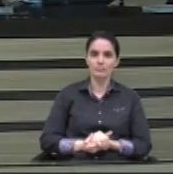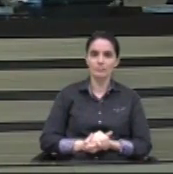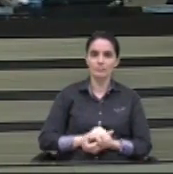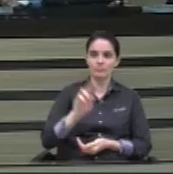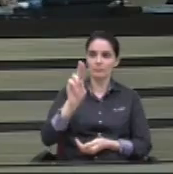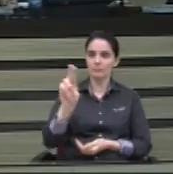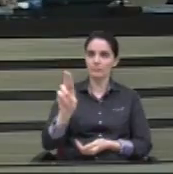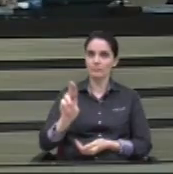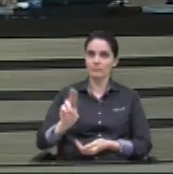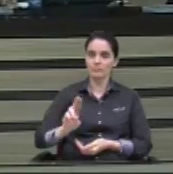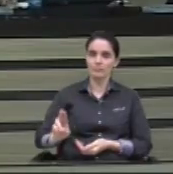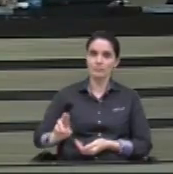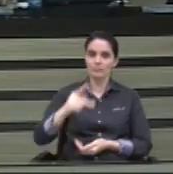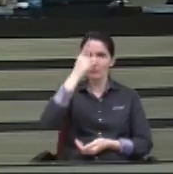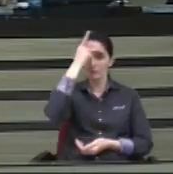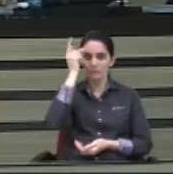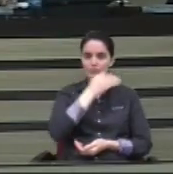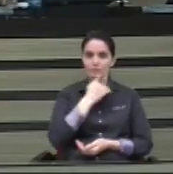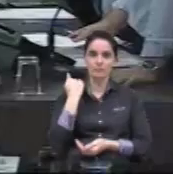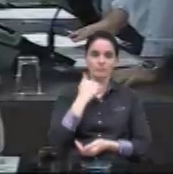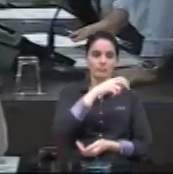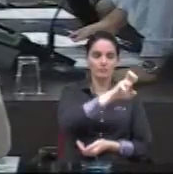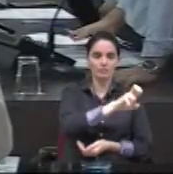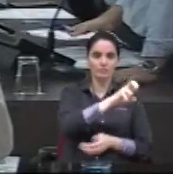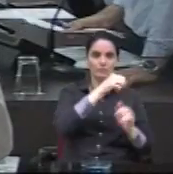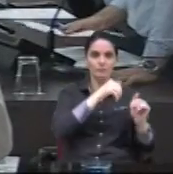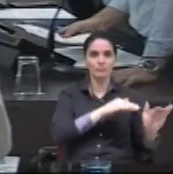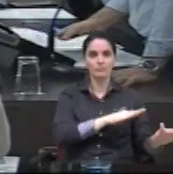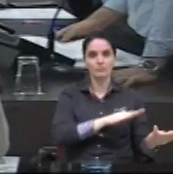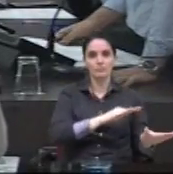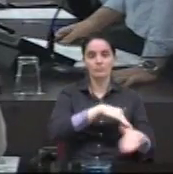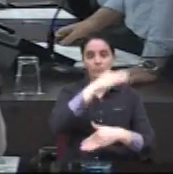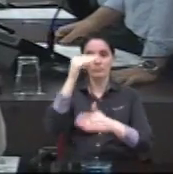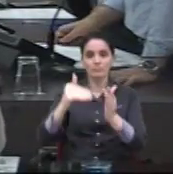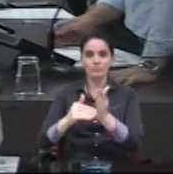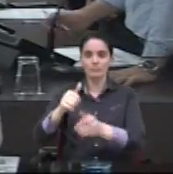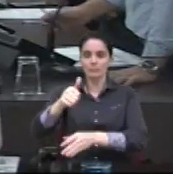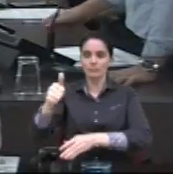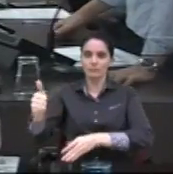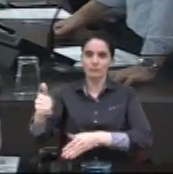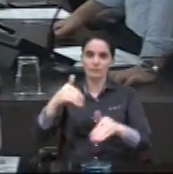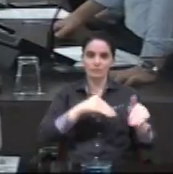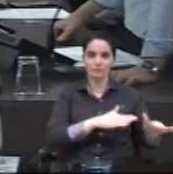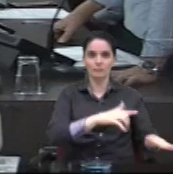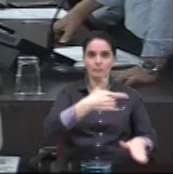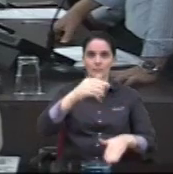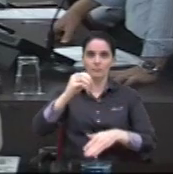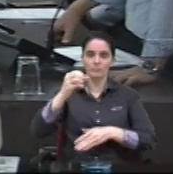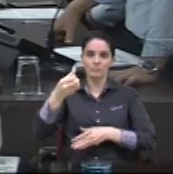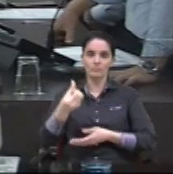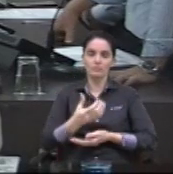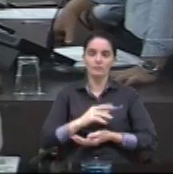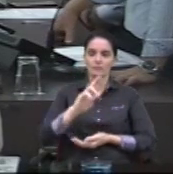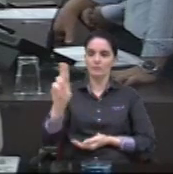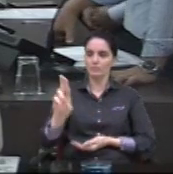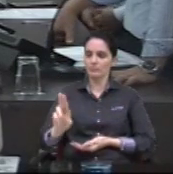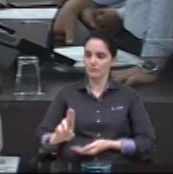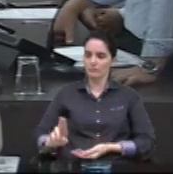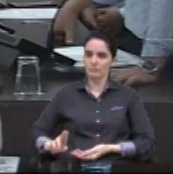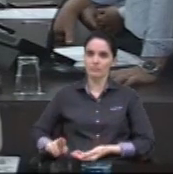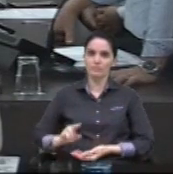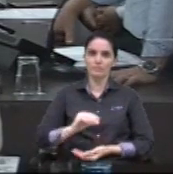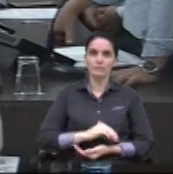Relação de falecidos à semana de 5 de setembro a 11 de setembro de 2016. Adalgisa Lopes de